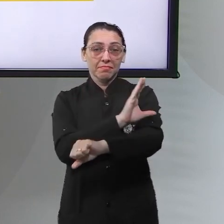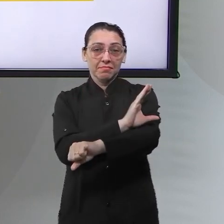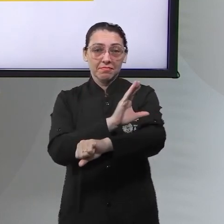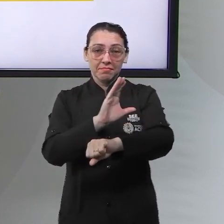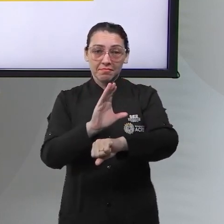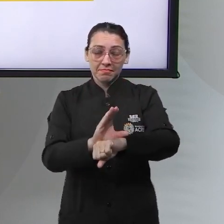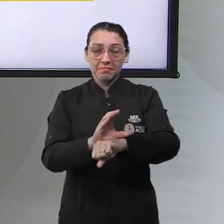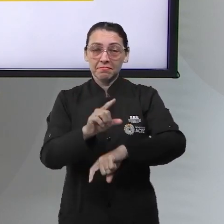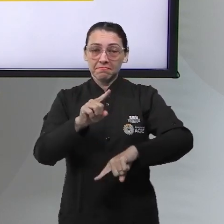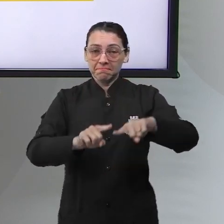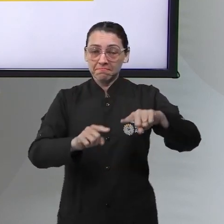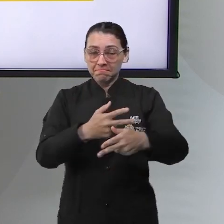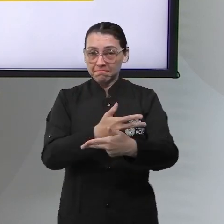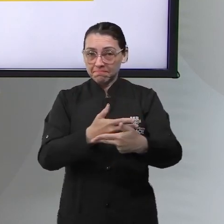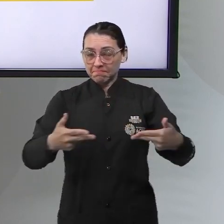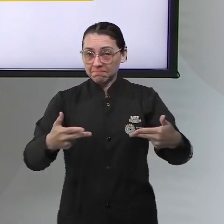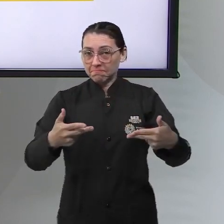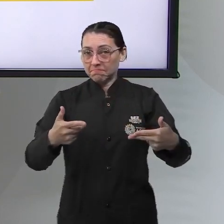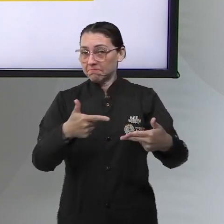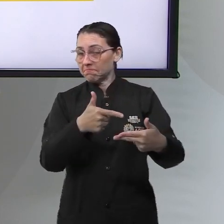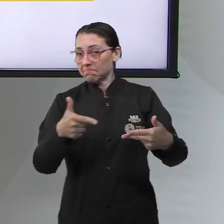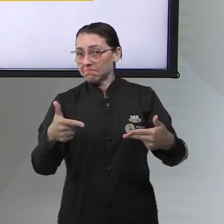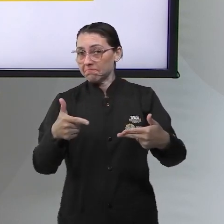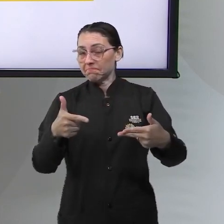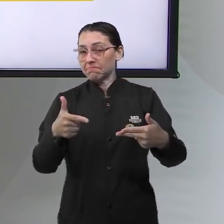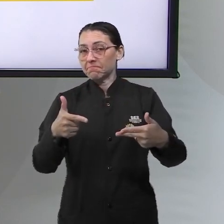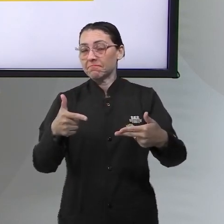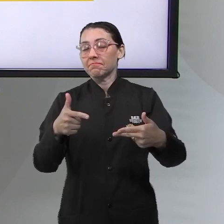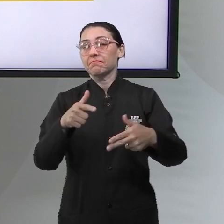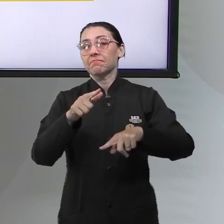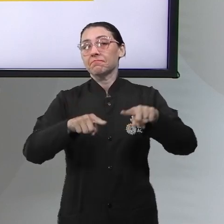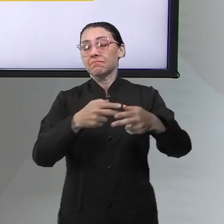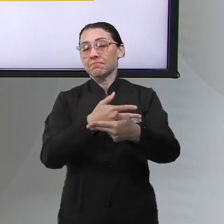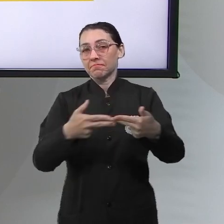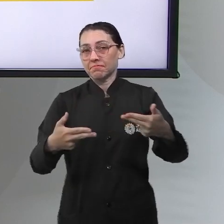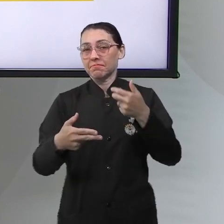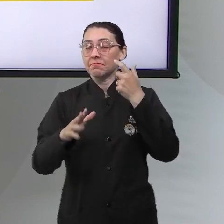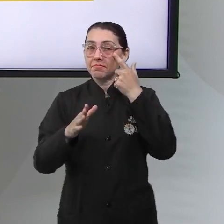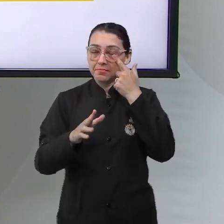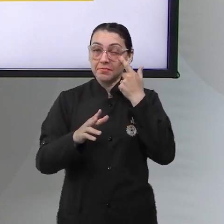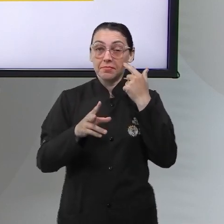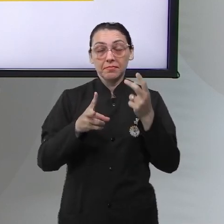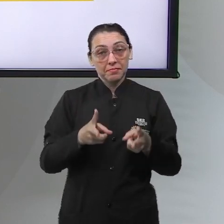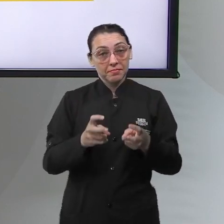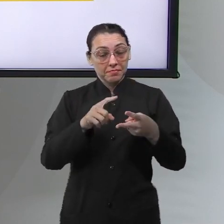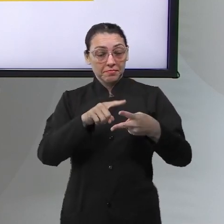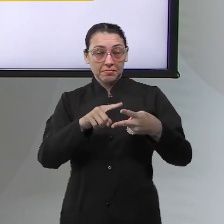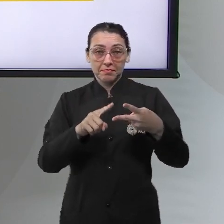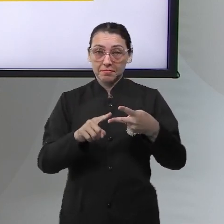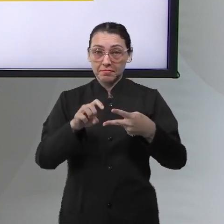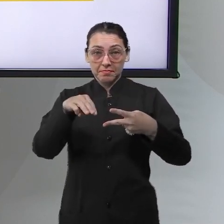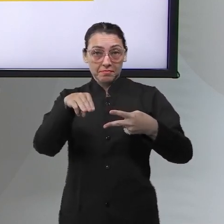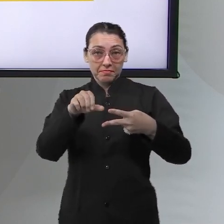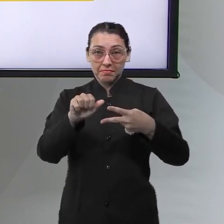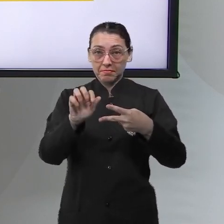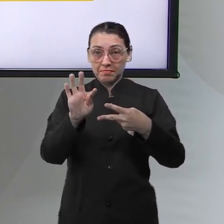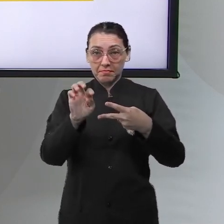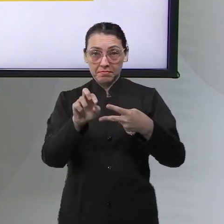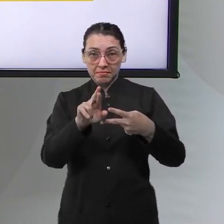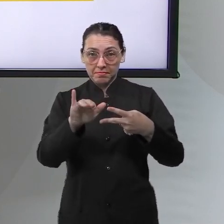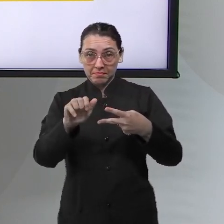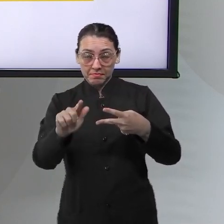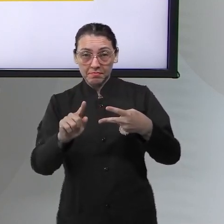cultura material e da cultura imaterial. Você já ouviu essas duas nomenclaturas, esses